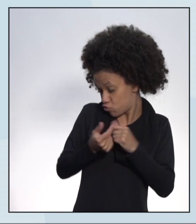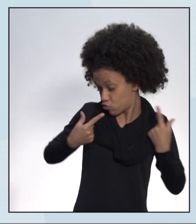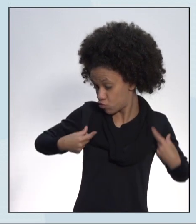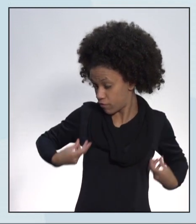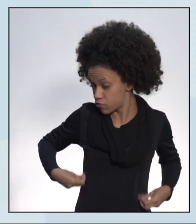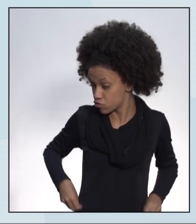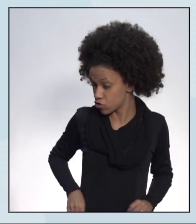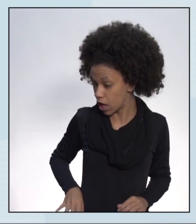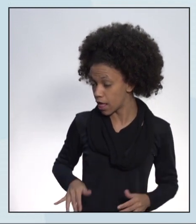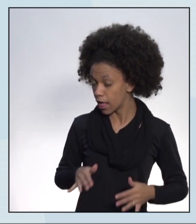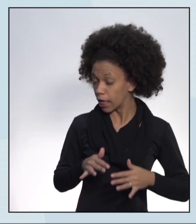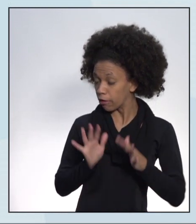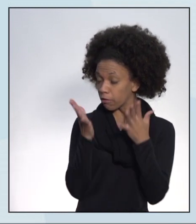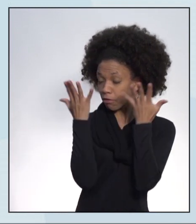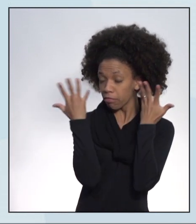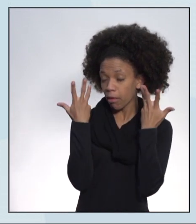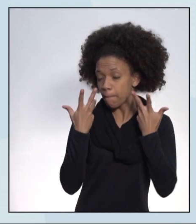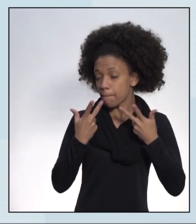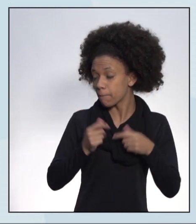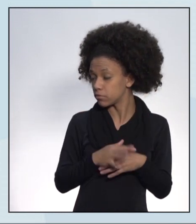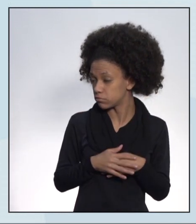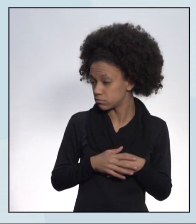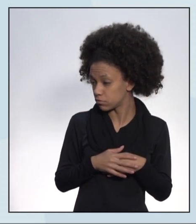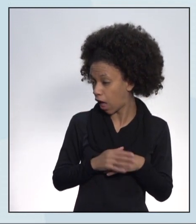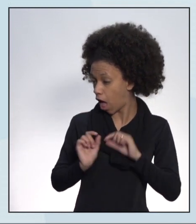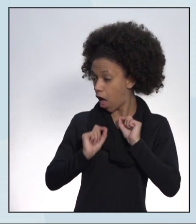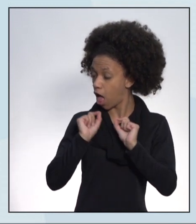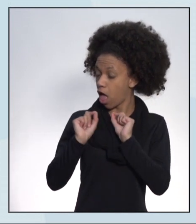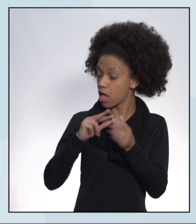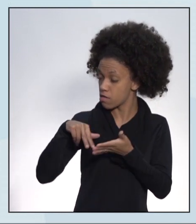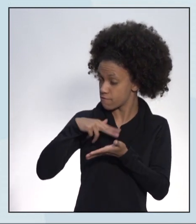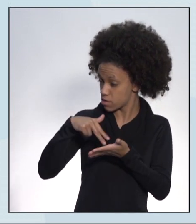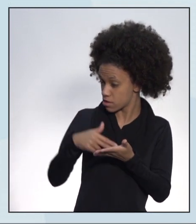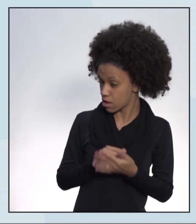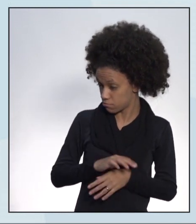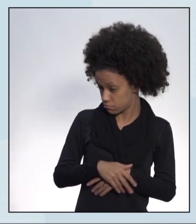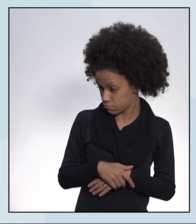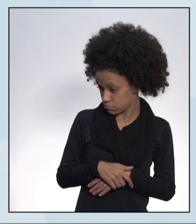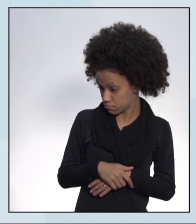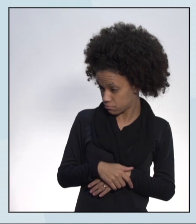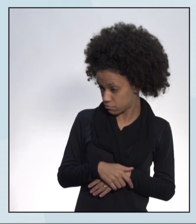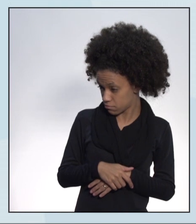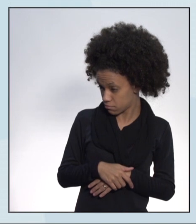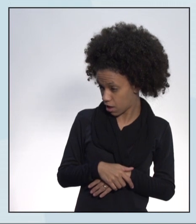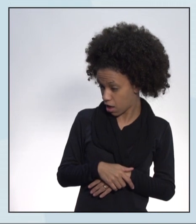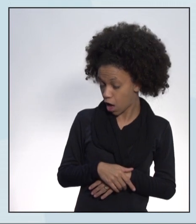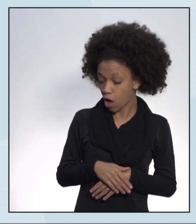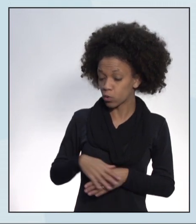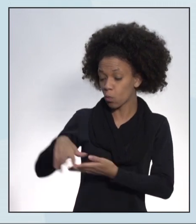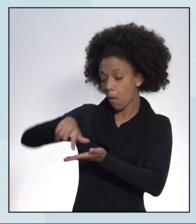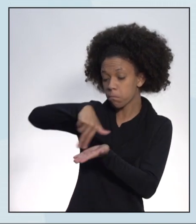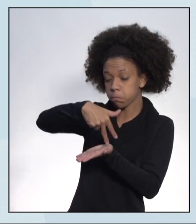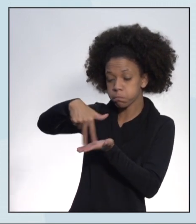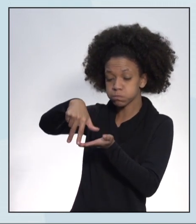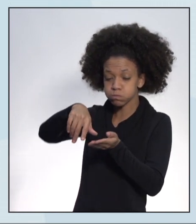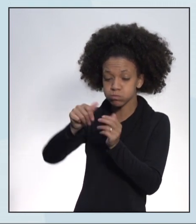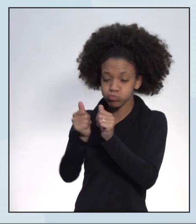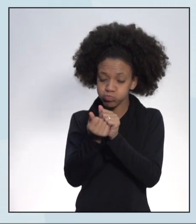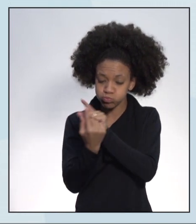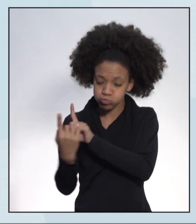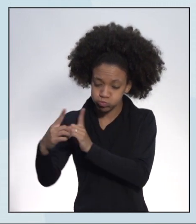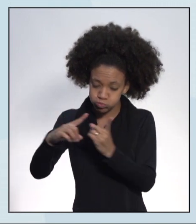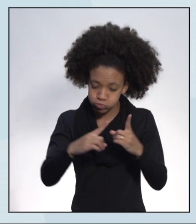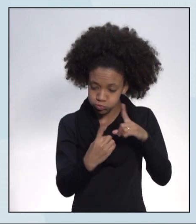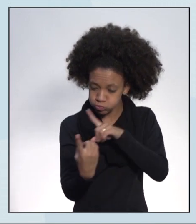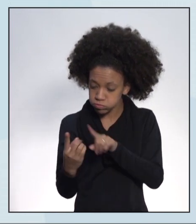e da elegância? Quem é que vai dançar com ministros e diplomatas, enquanto você volta